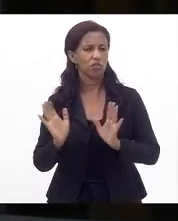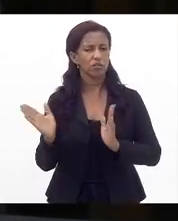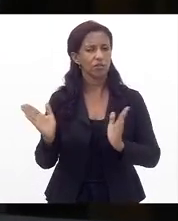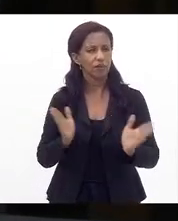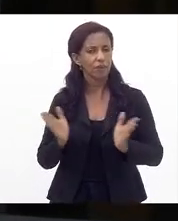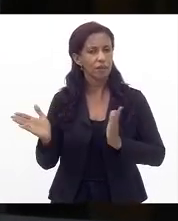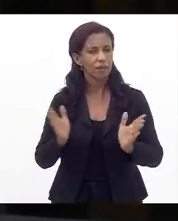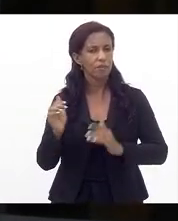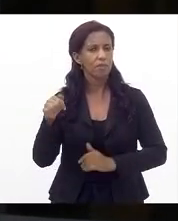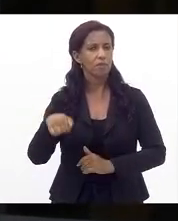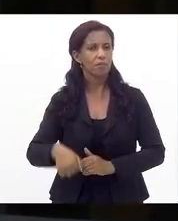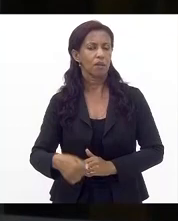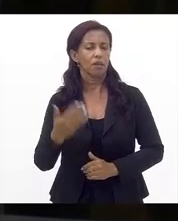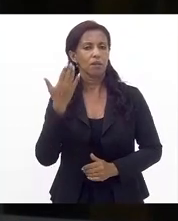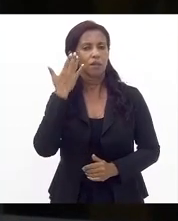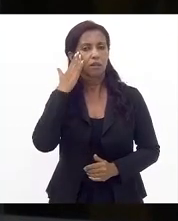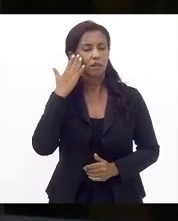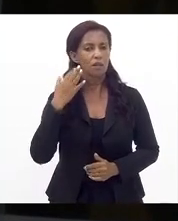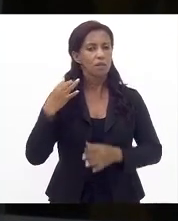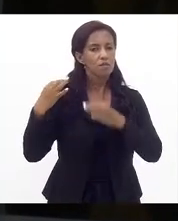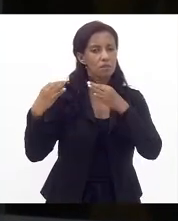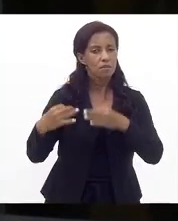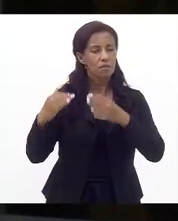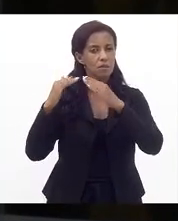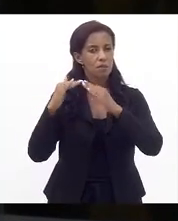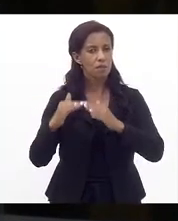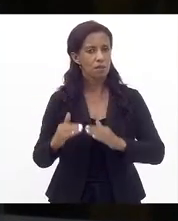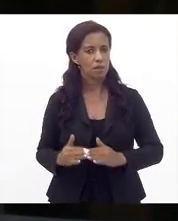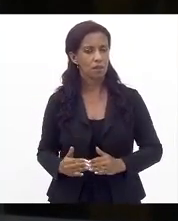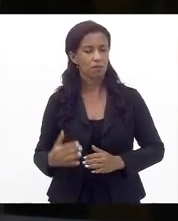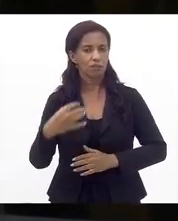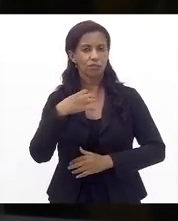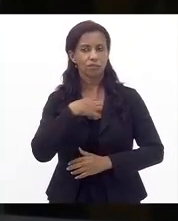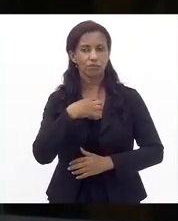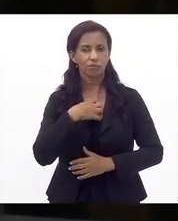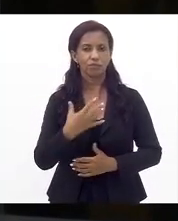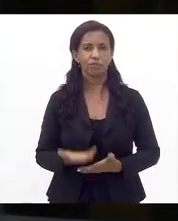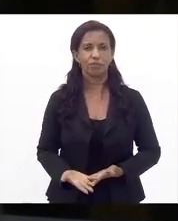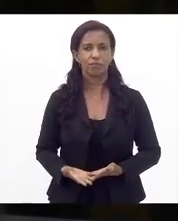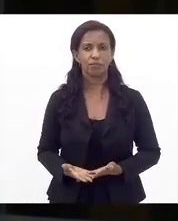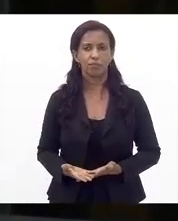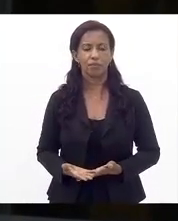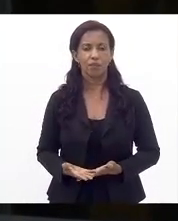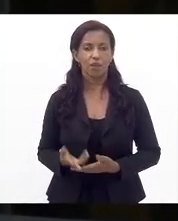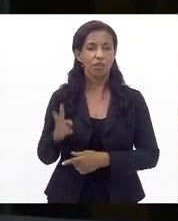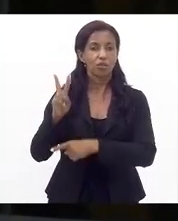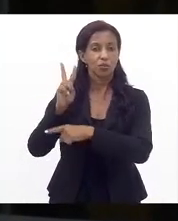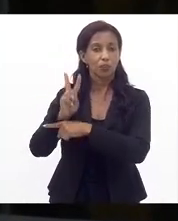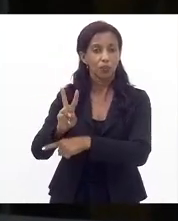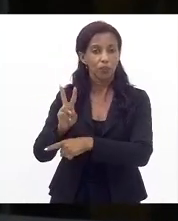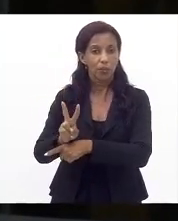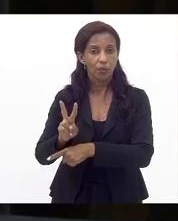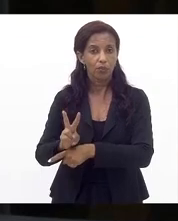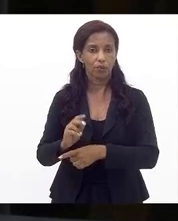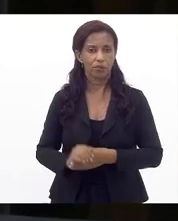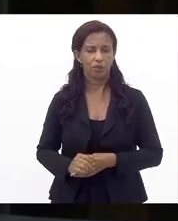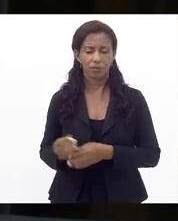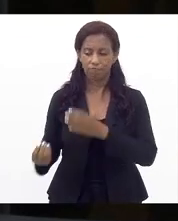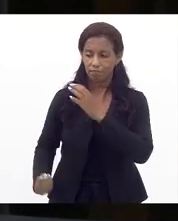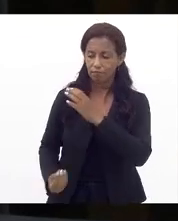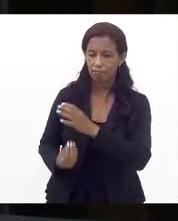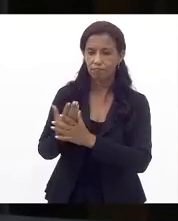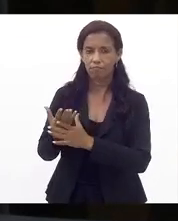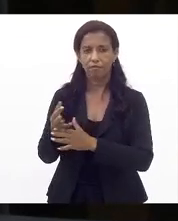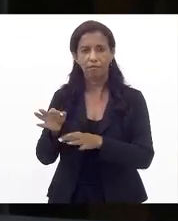flexibilizando aqui tentar não entender exatamente no sentido de proteger de